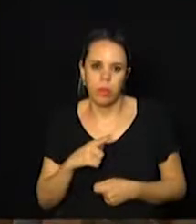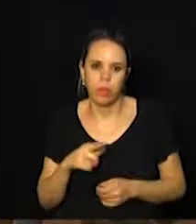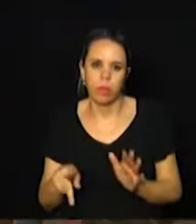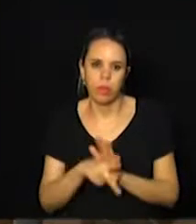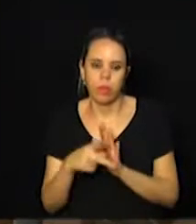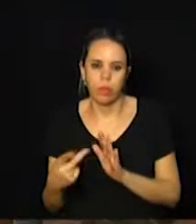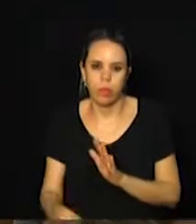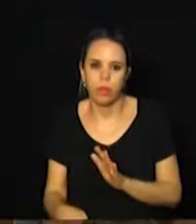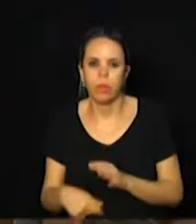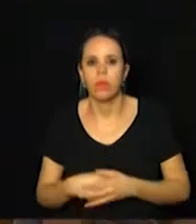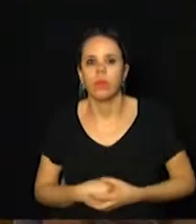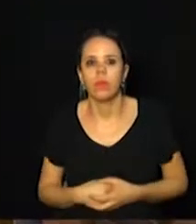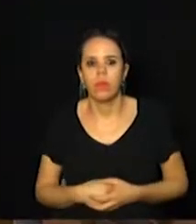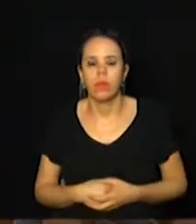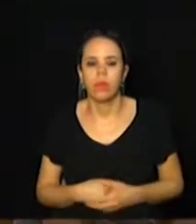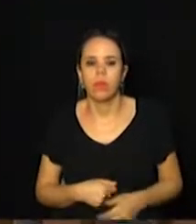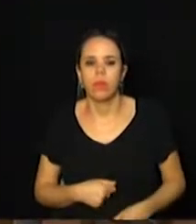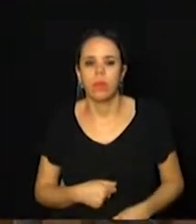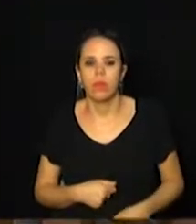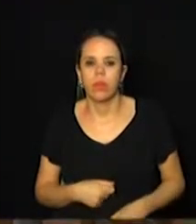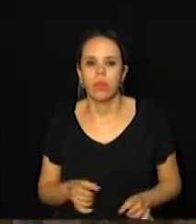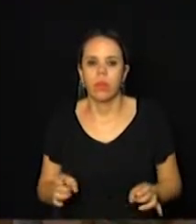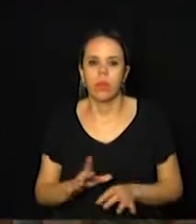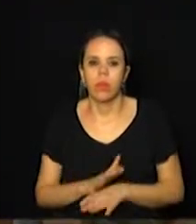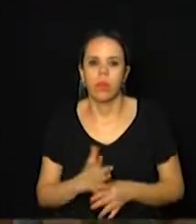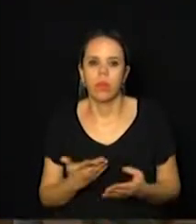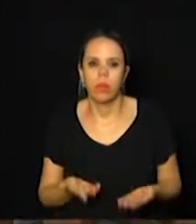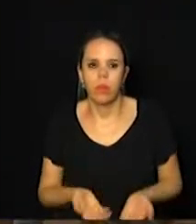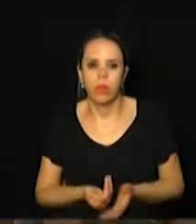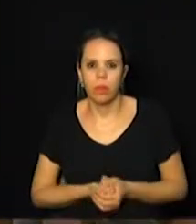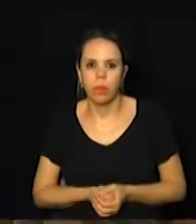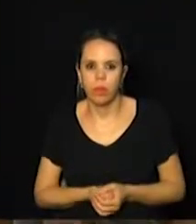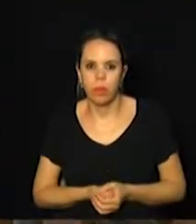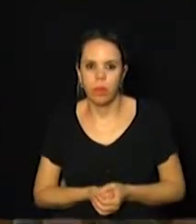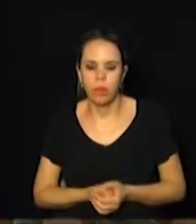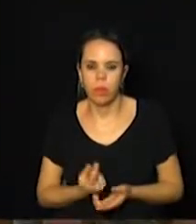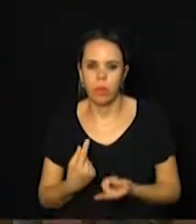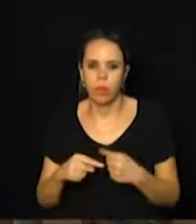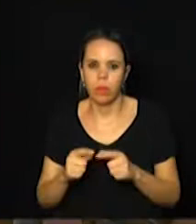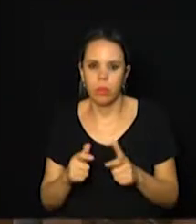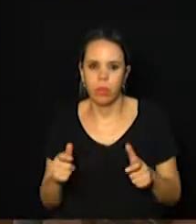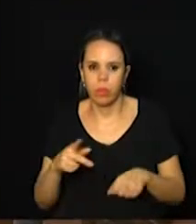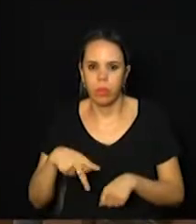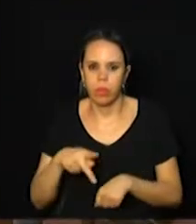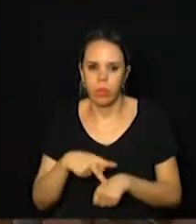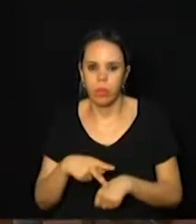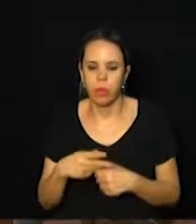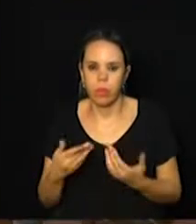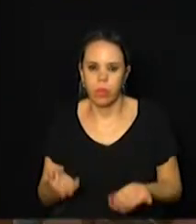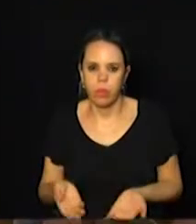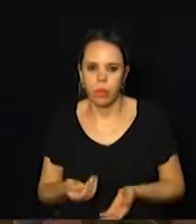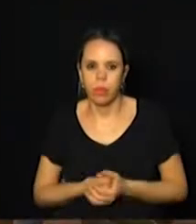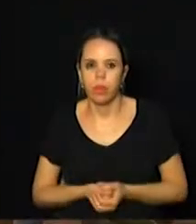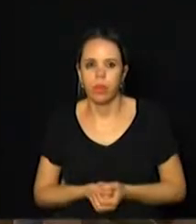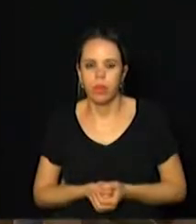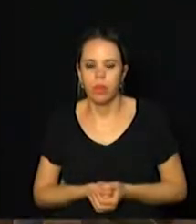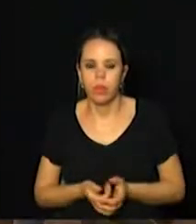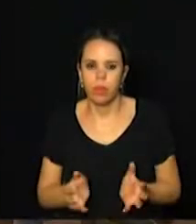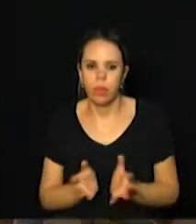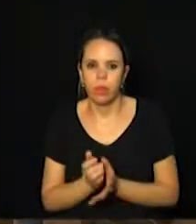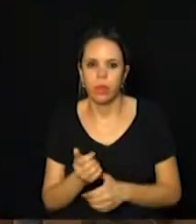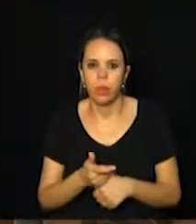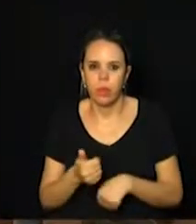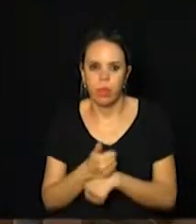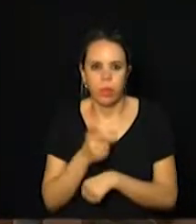próprio né E aí acabou que prosperou aí no país e pelo menos essa essa frente